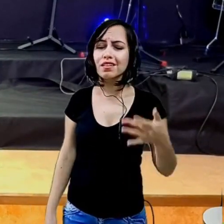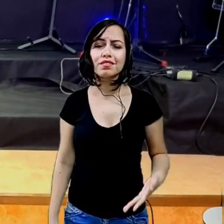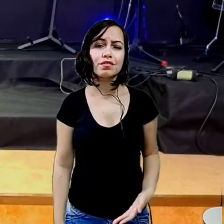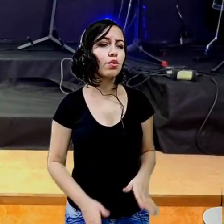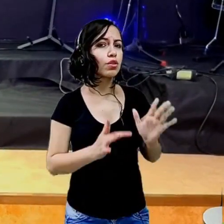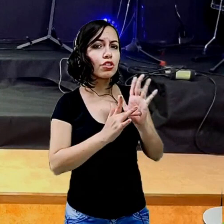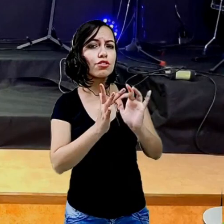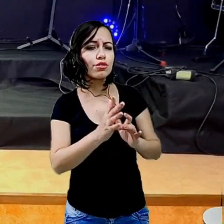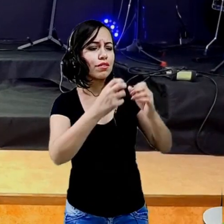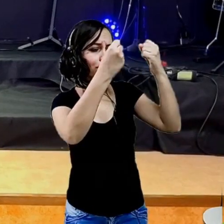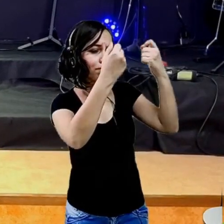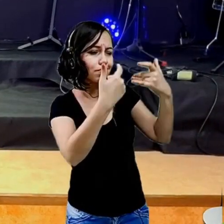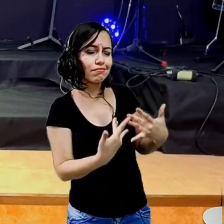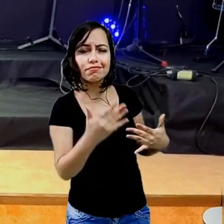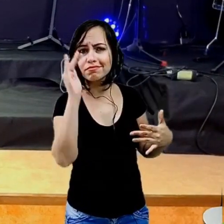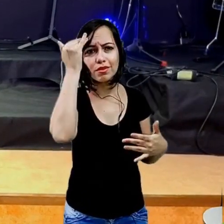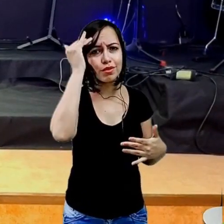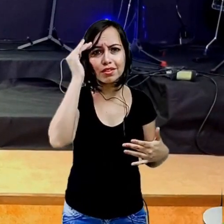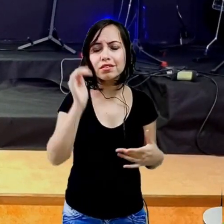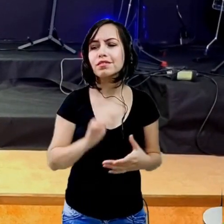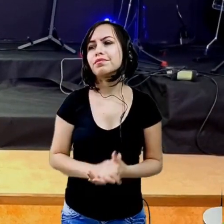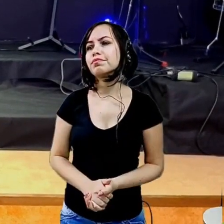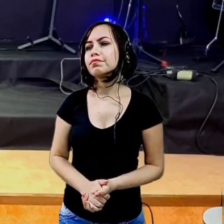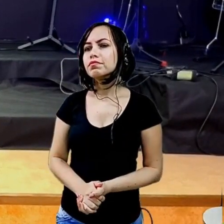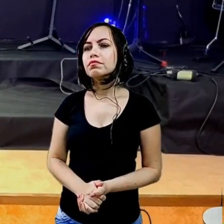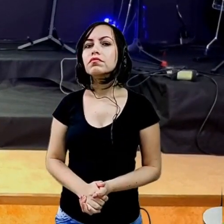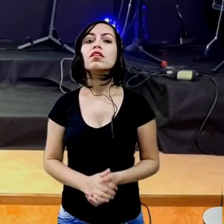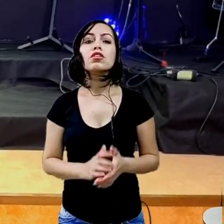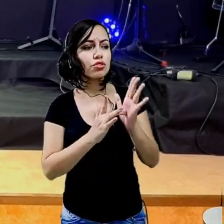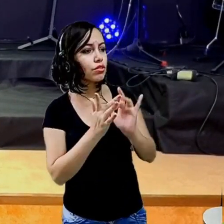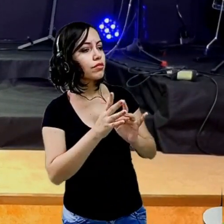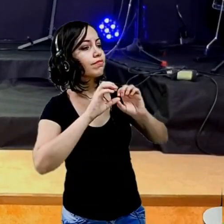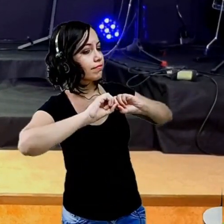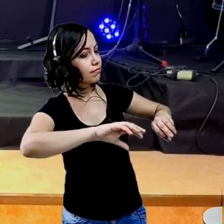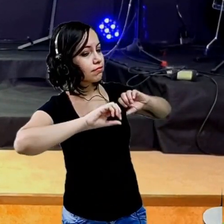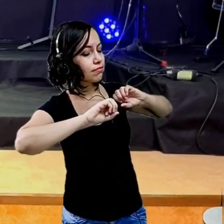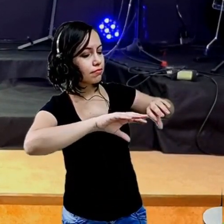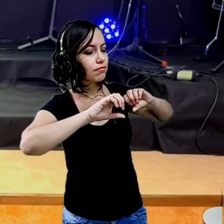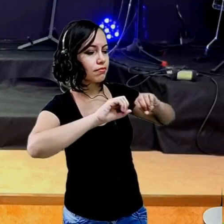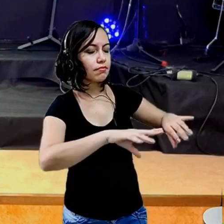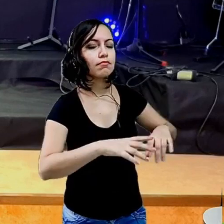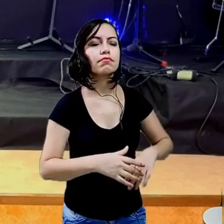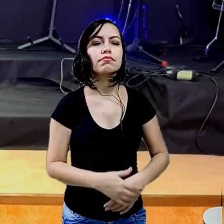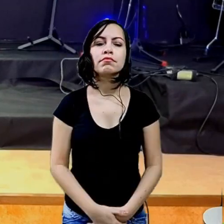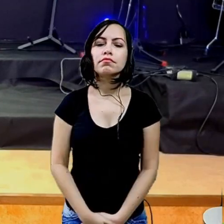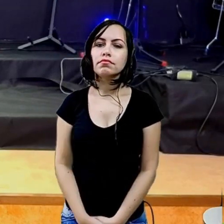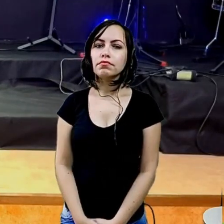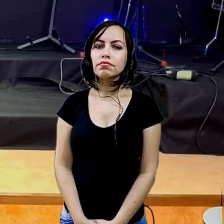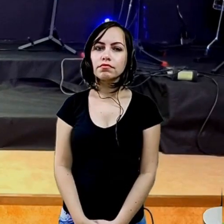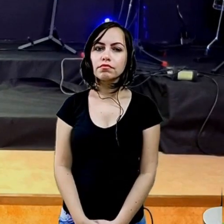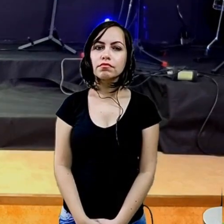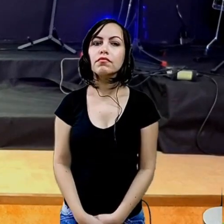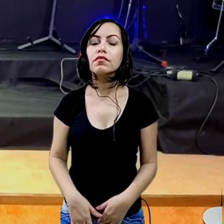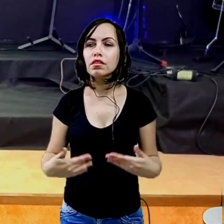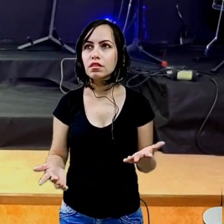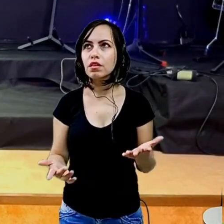o que Jesus estava lhe dizendo, tinha lhe ensinado durante todo o seu ministério terreno. A partida